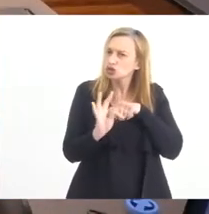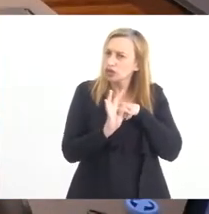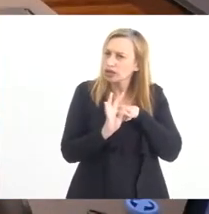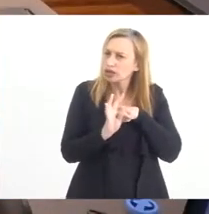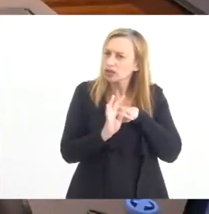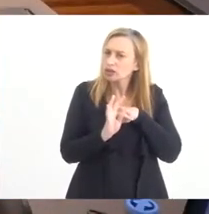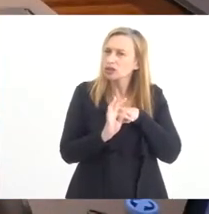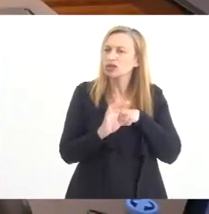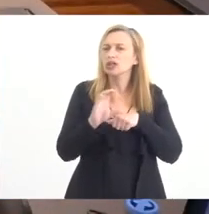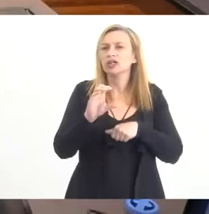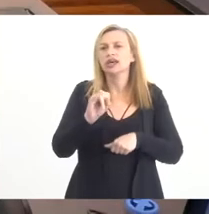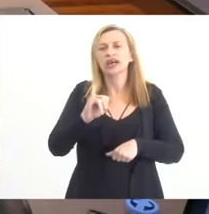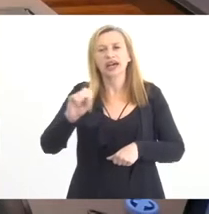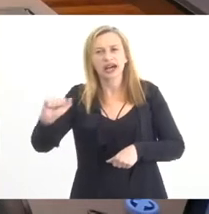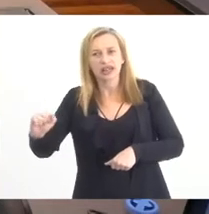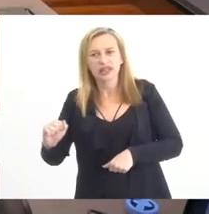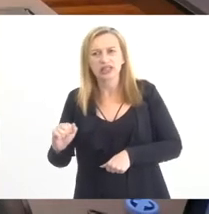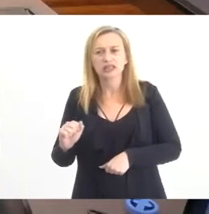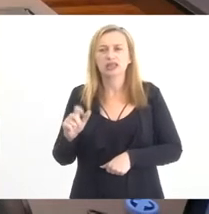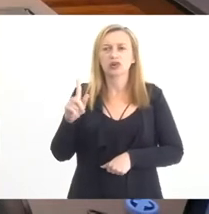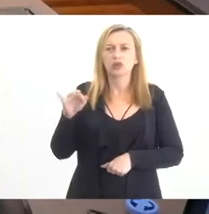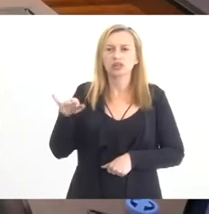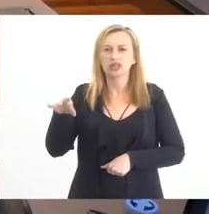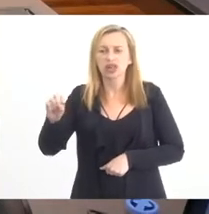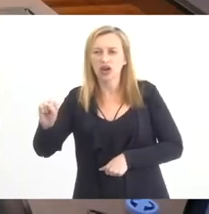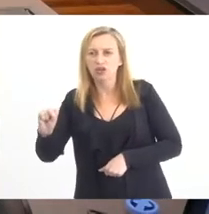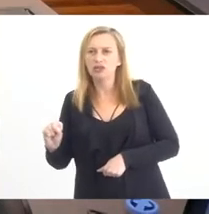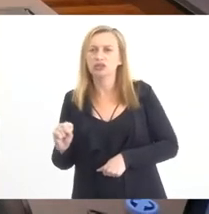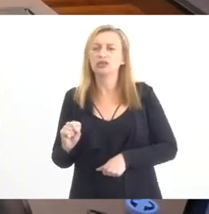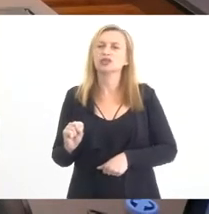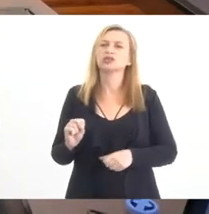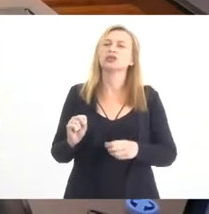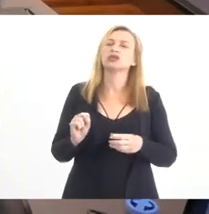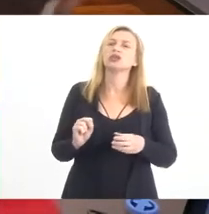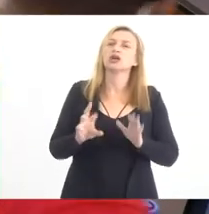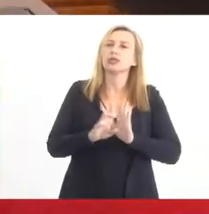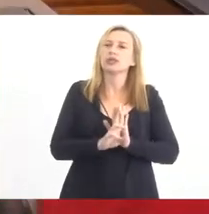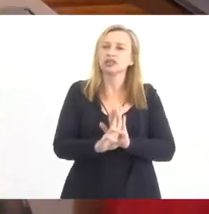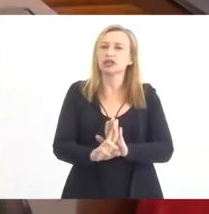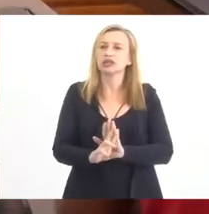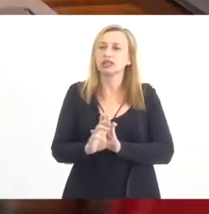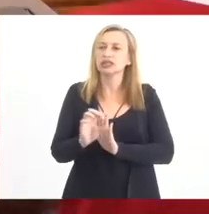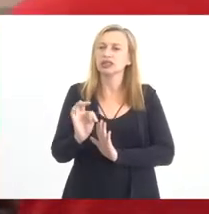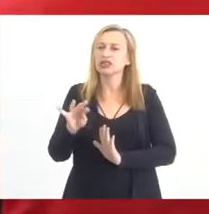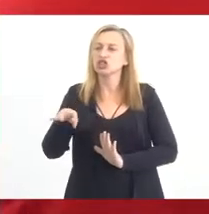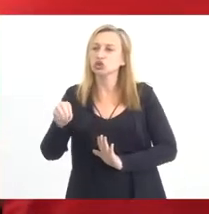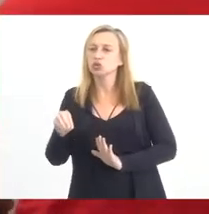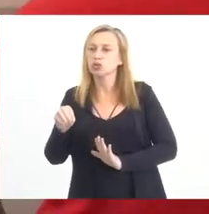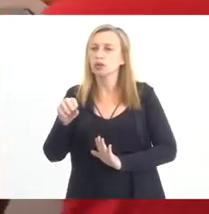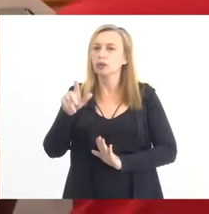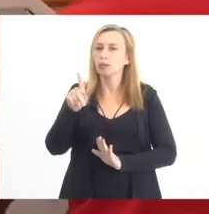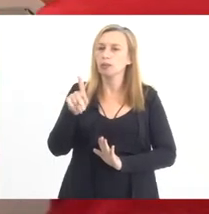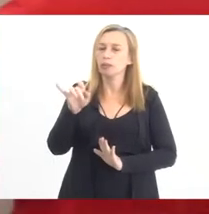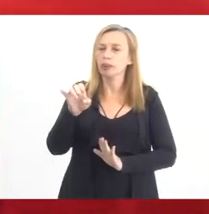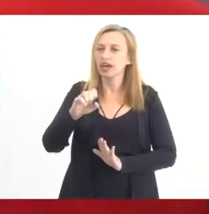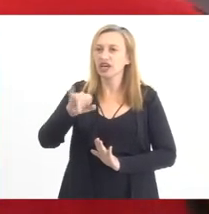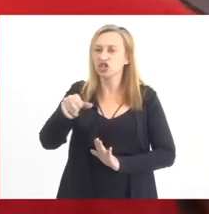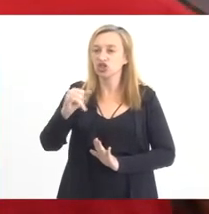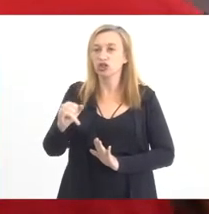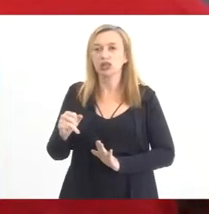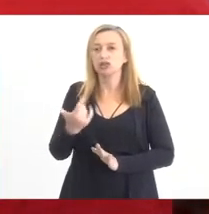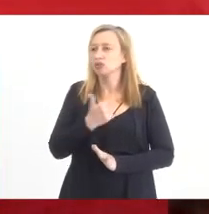Sou Cássia Gonçalves, sou representante de coordenação geral do Centro PERJ, e não houve palavrão.